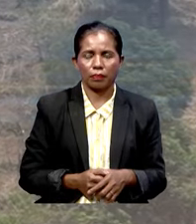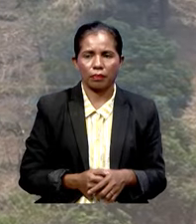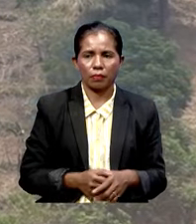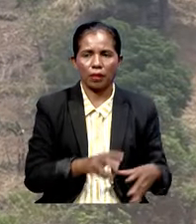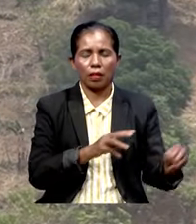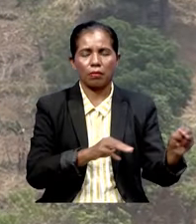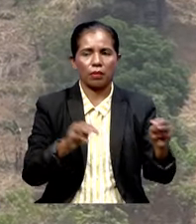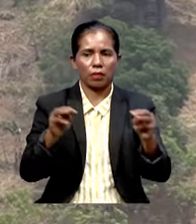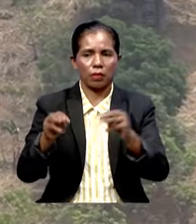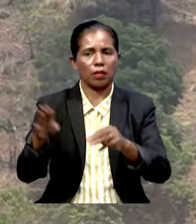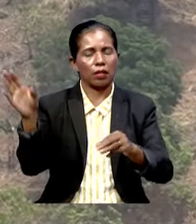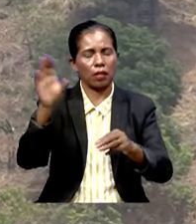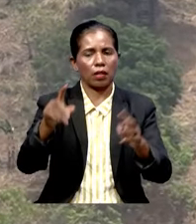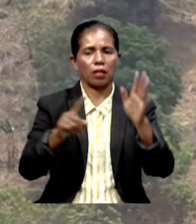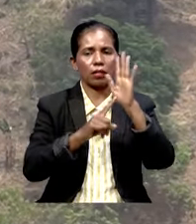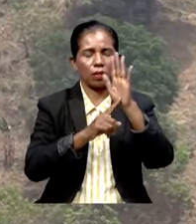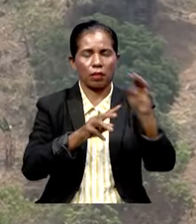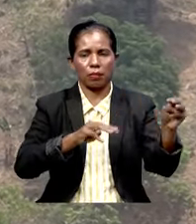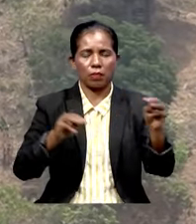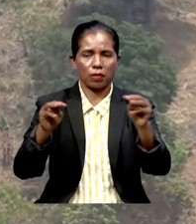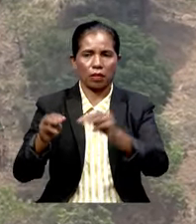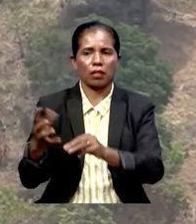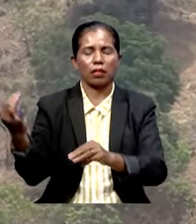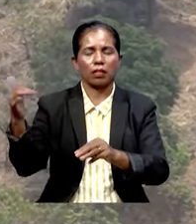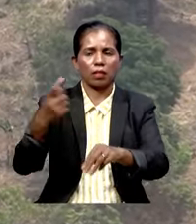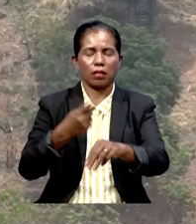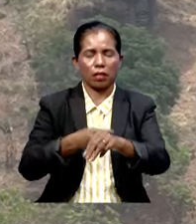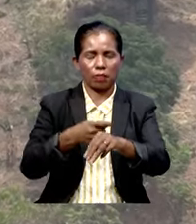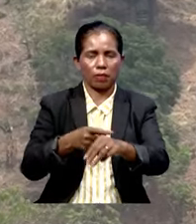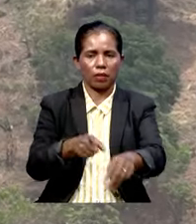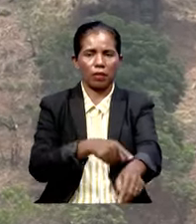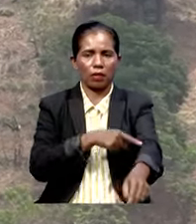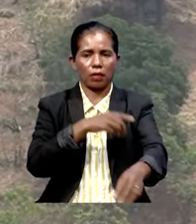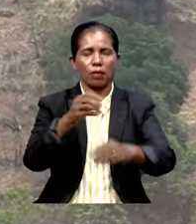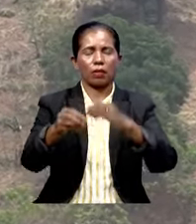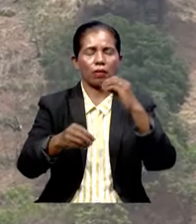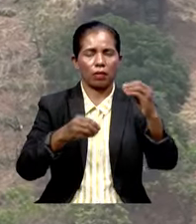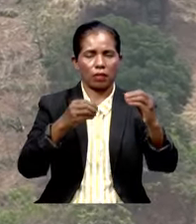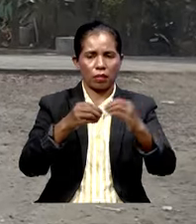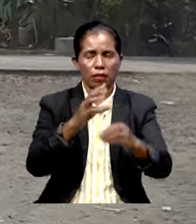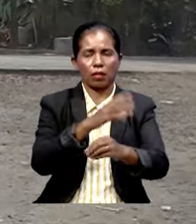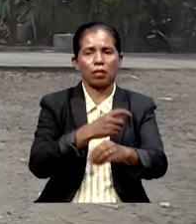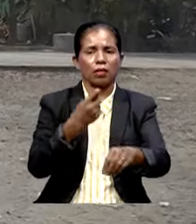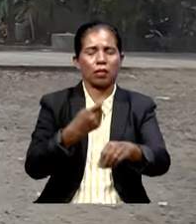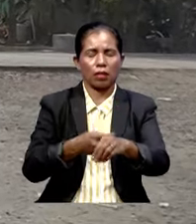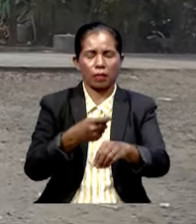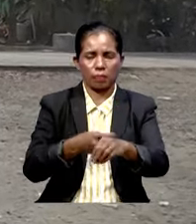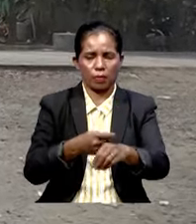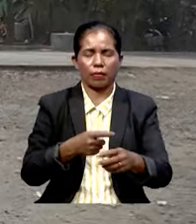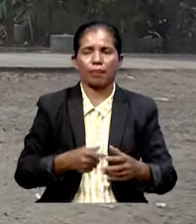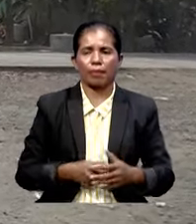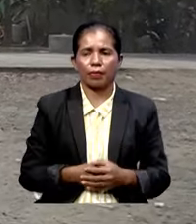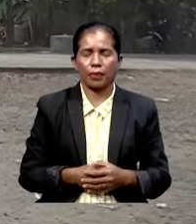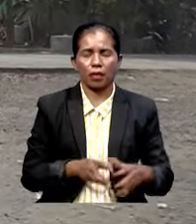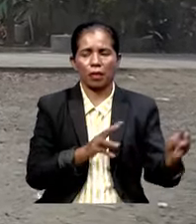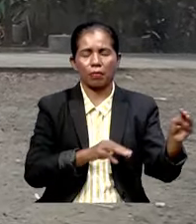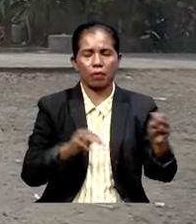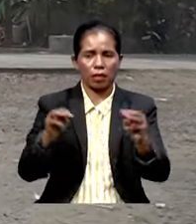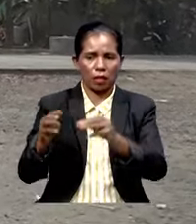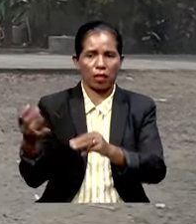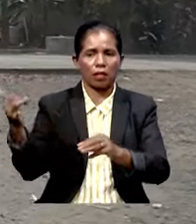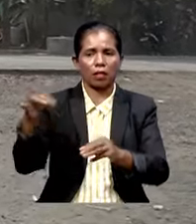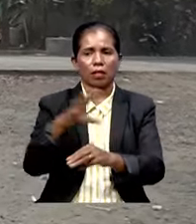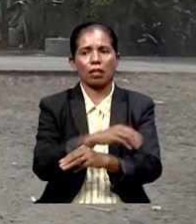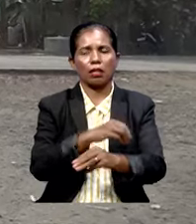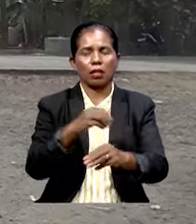Mudança climática refere ba mudança sira iha tempo na rok kona ba padrão temperatura no tempo. Mudança sira ne